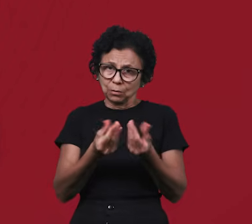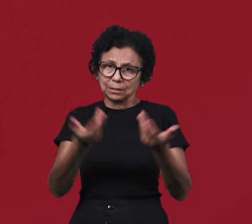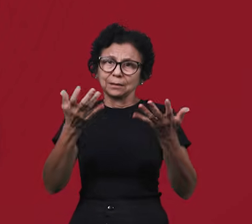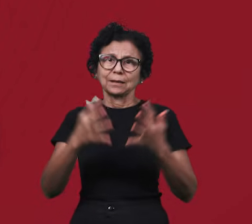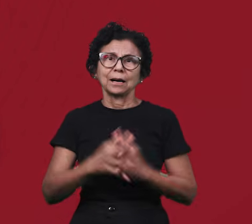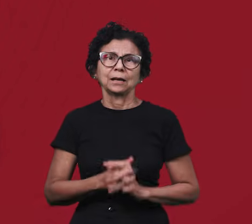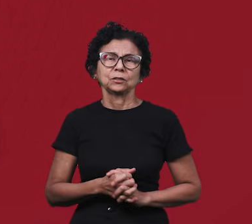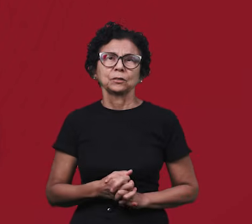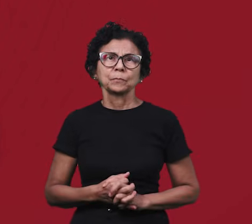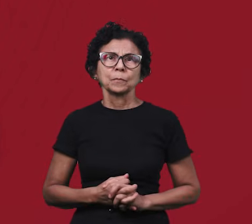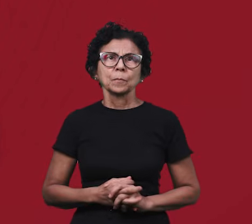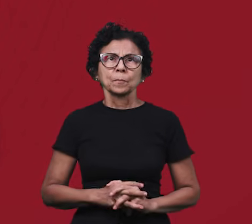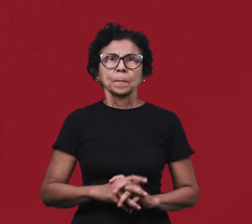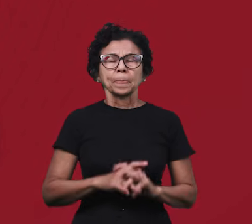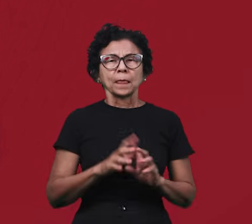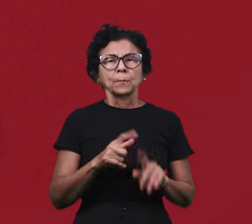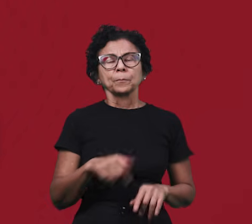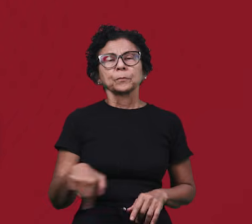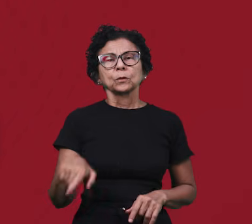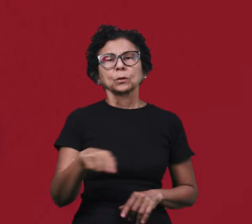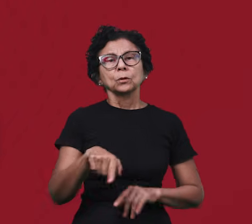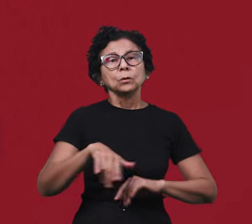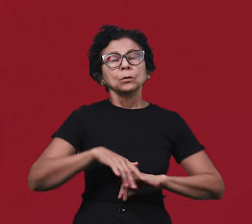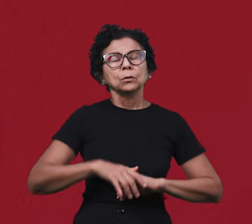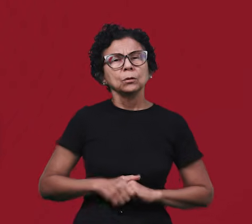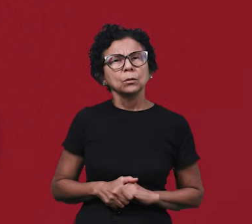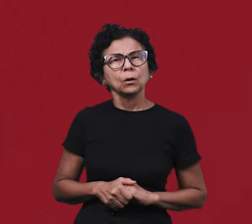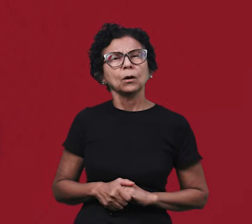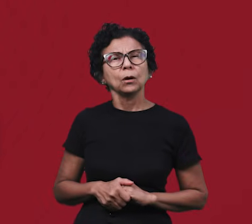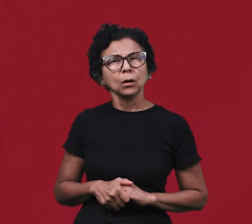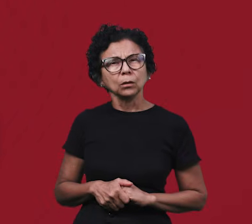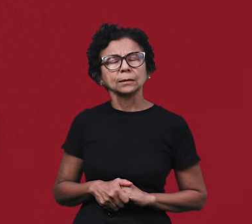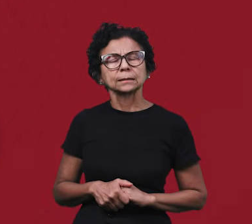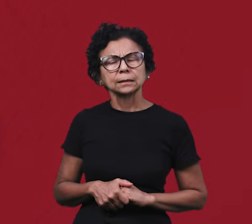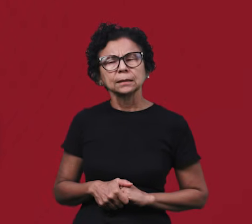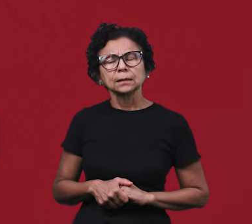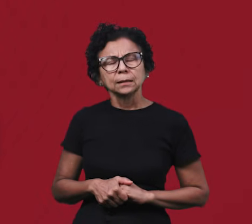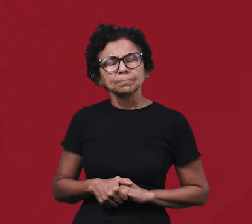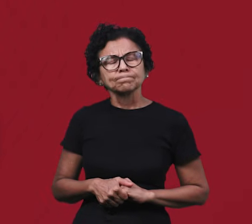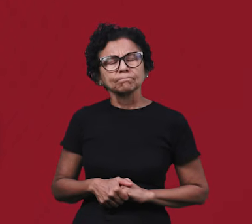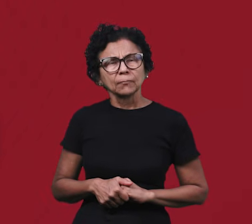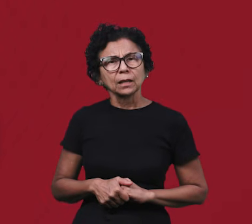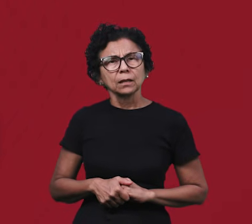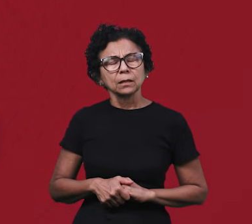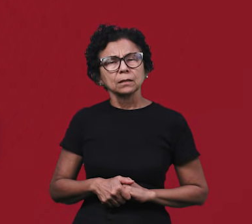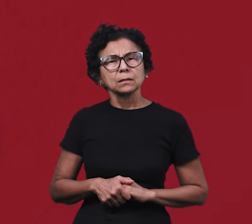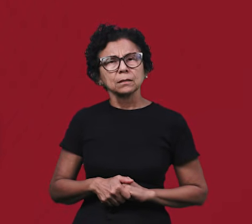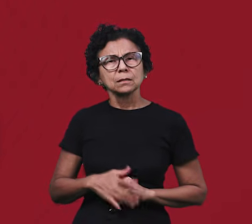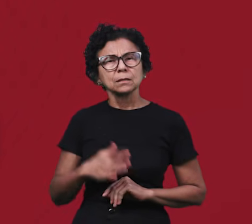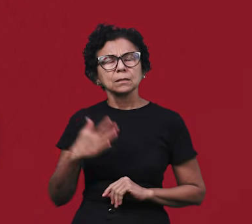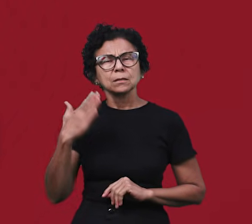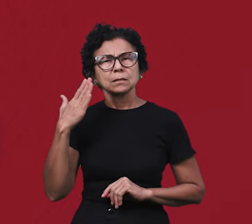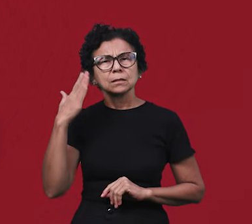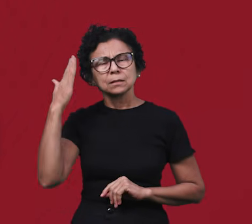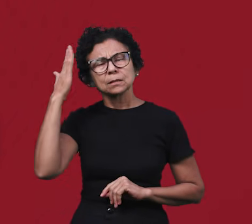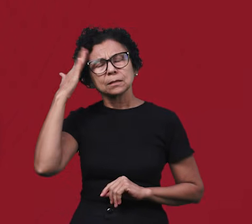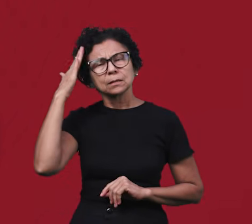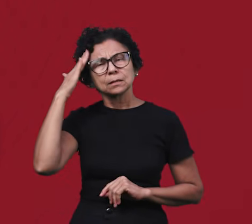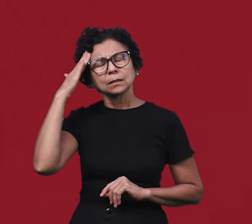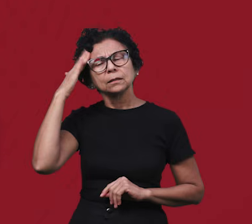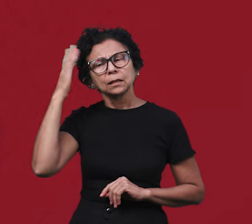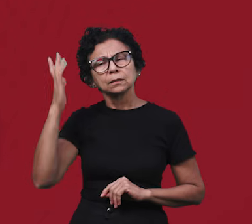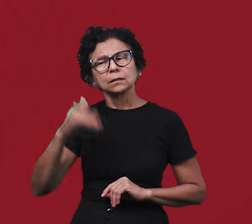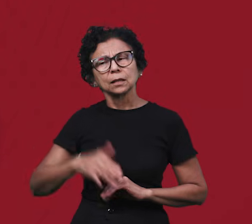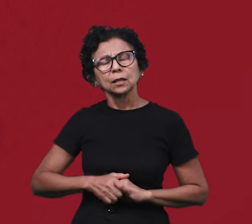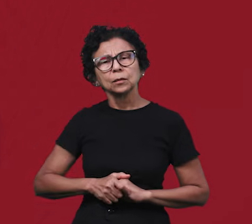nos gabando por si só, mas reconhecendo um trabalho que ele começou do alto.